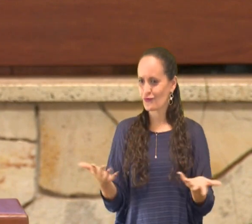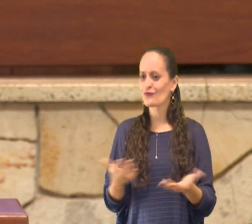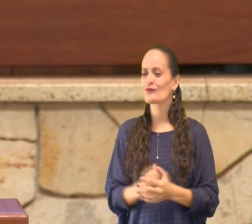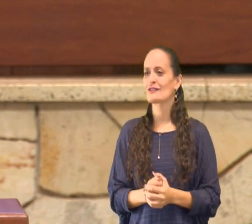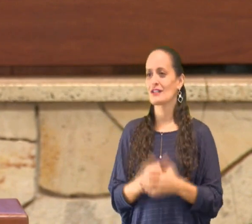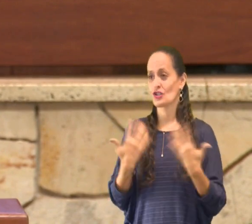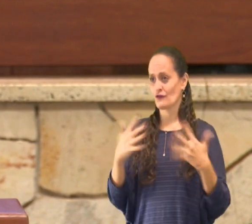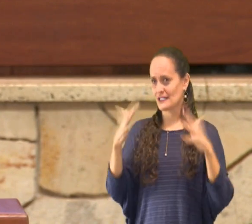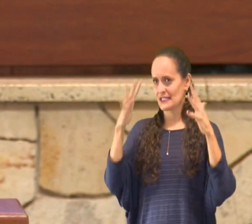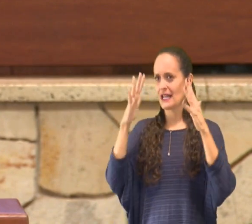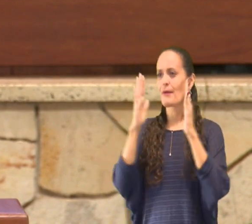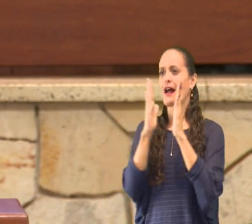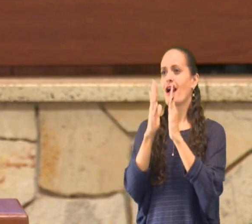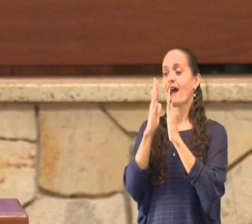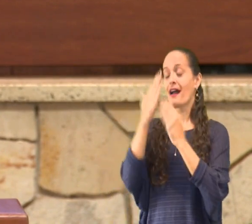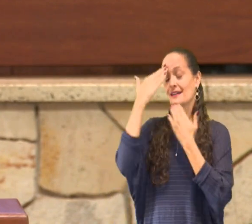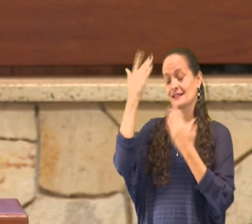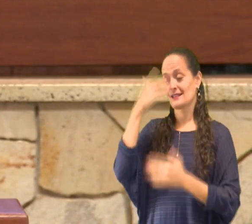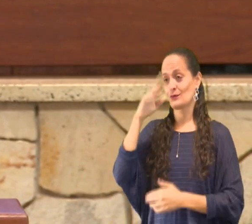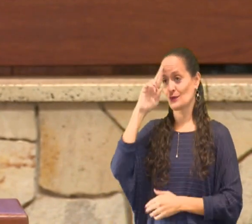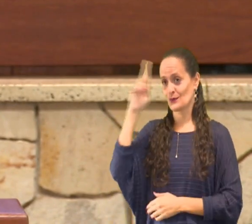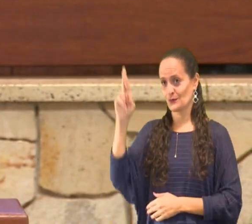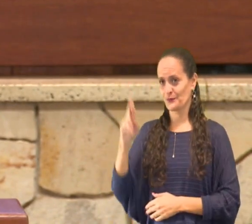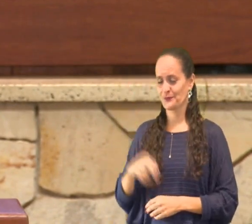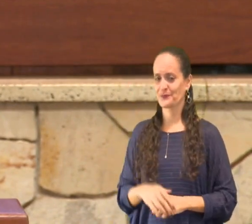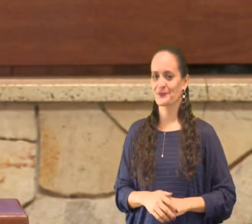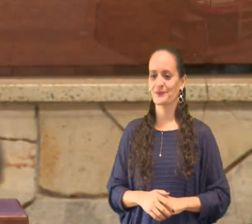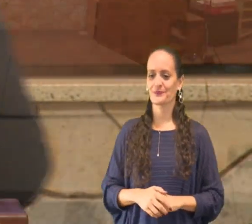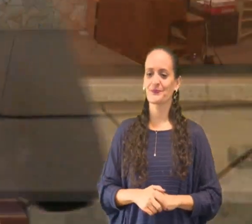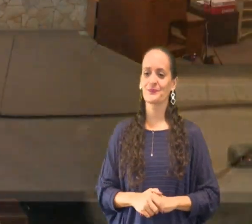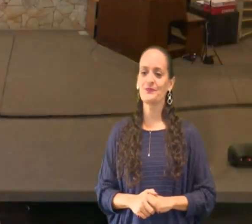vamos celebrar agradecendo também ao Senhor.